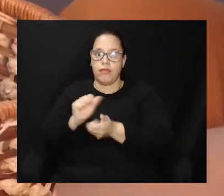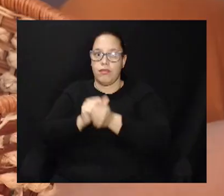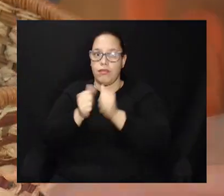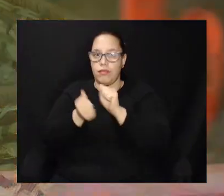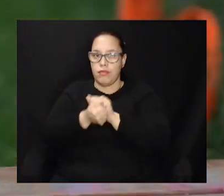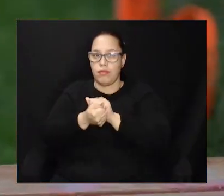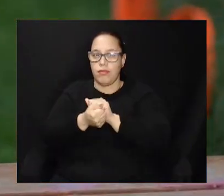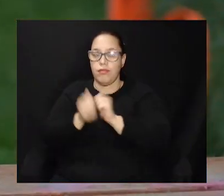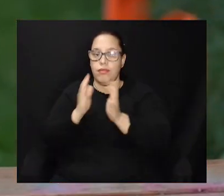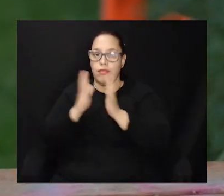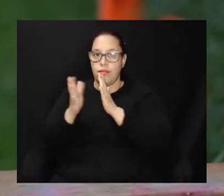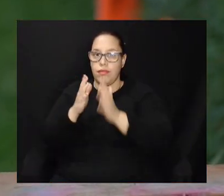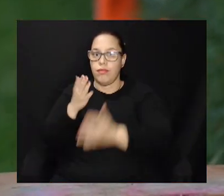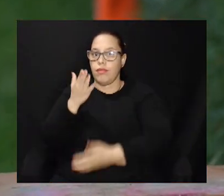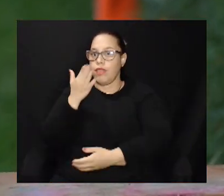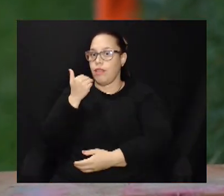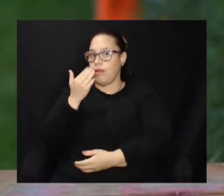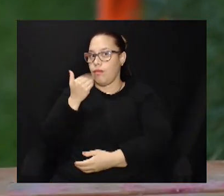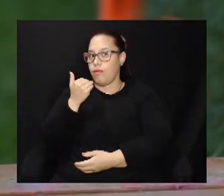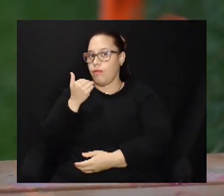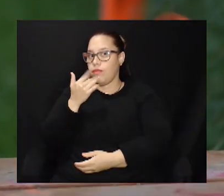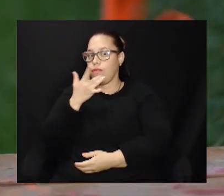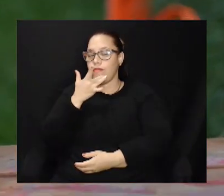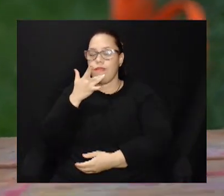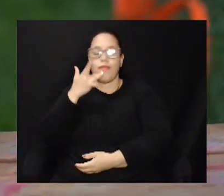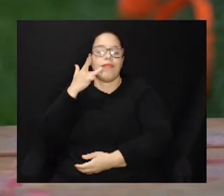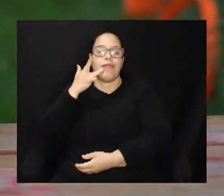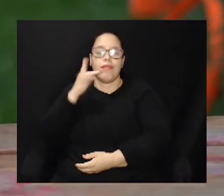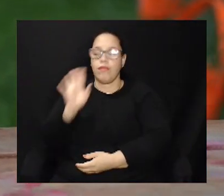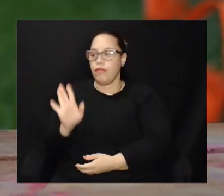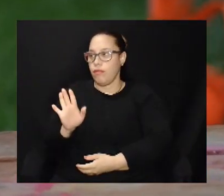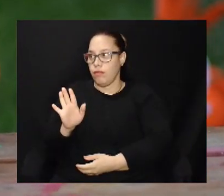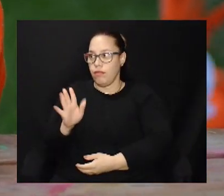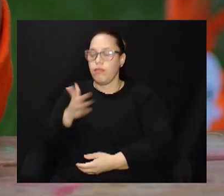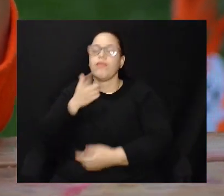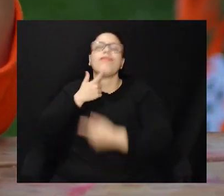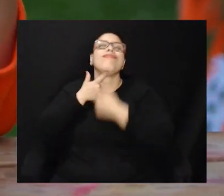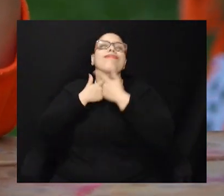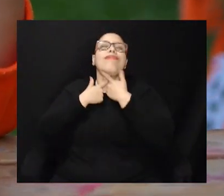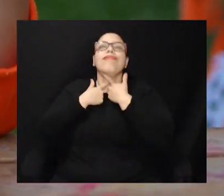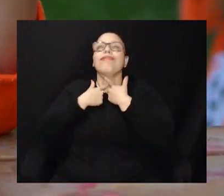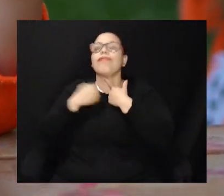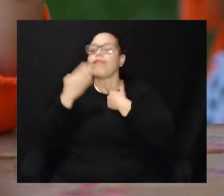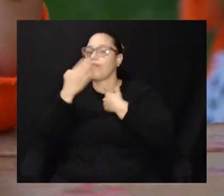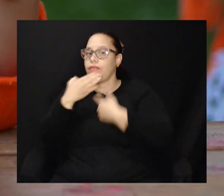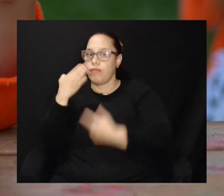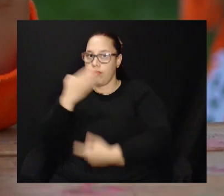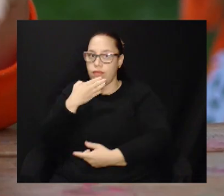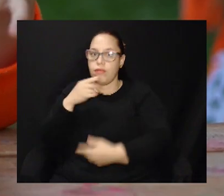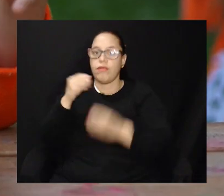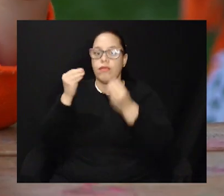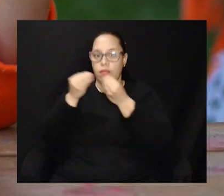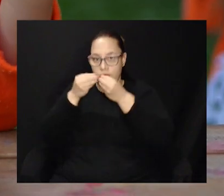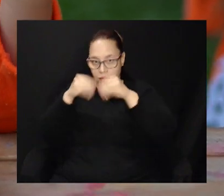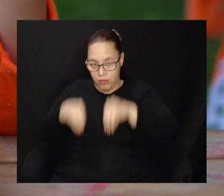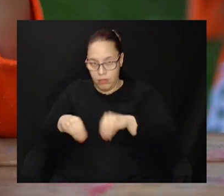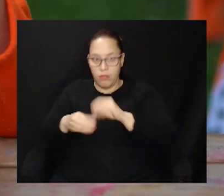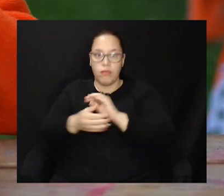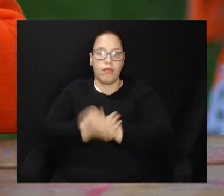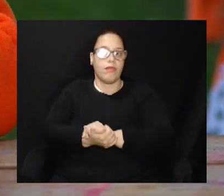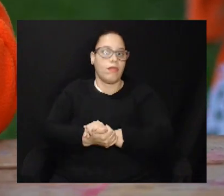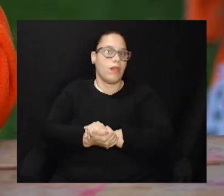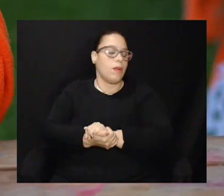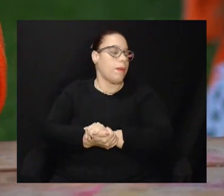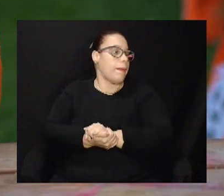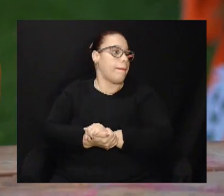paladar da criança, vai causar um pouco mais dessa vontade de comer açúcar e pode causar muitos prejuízos para elas, né? Yasmin,